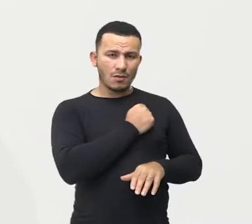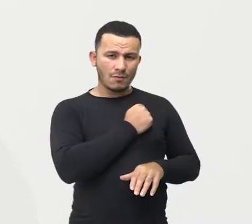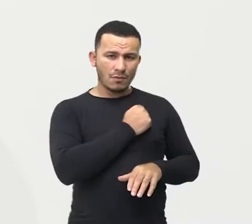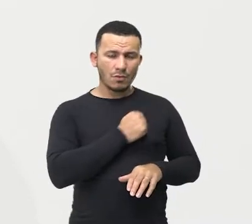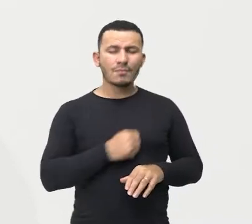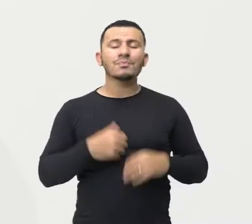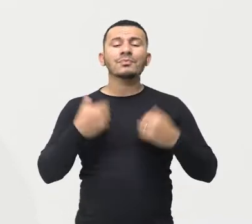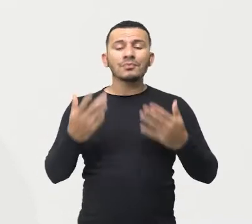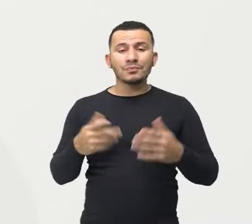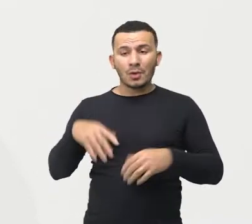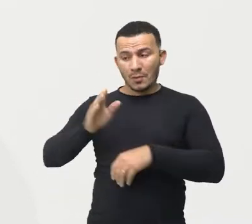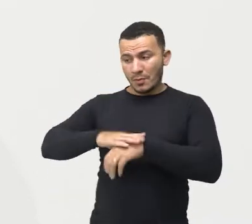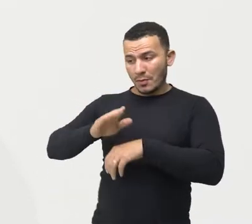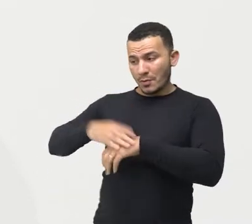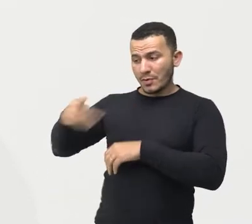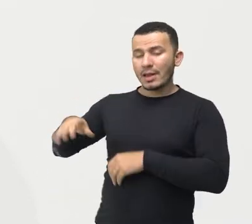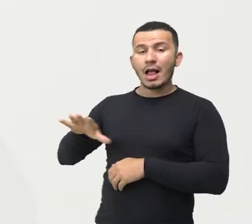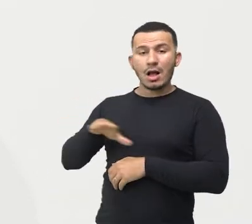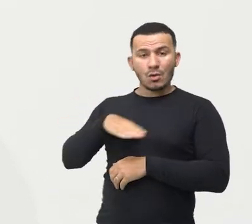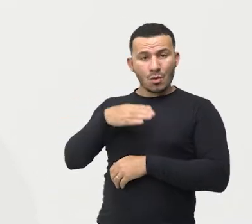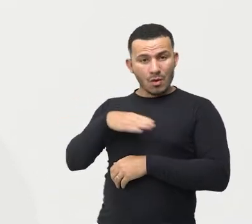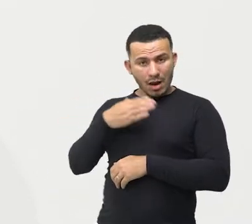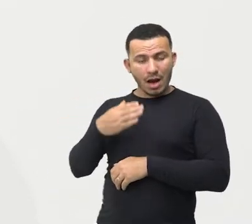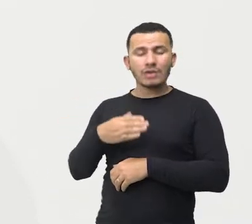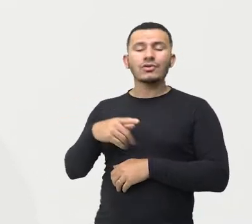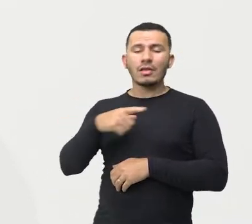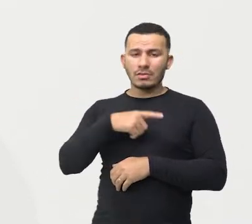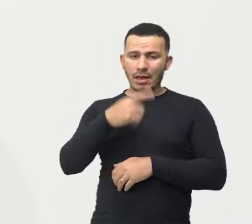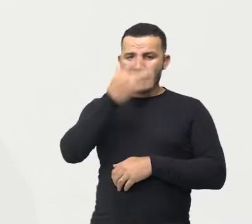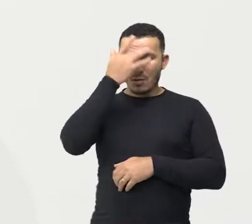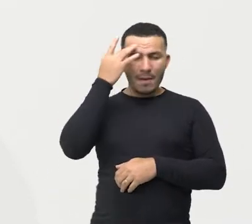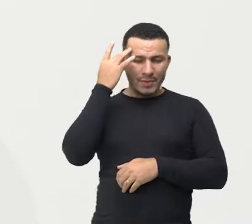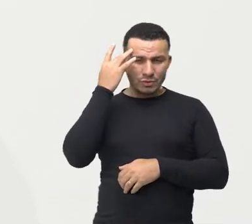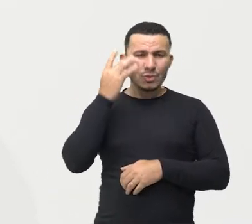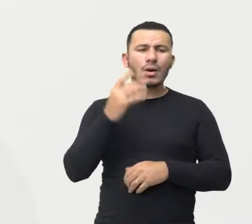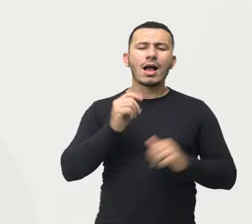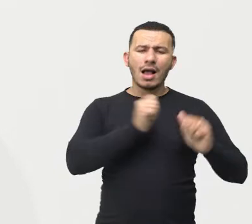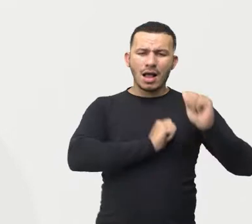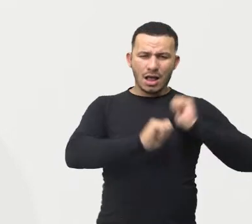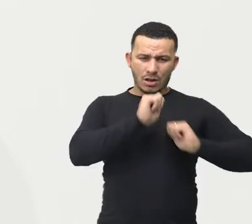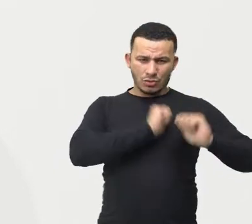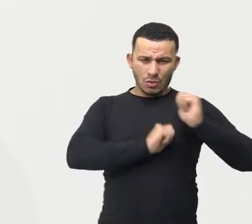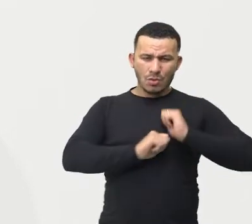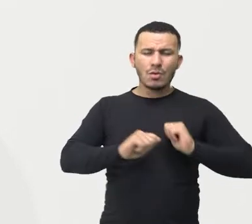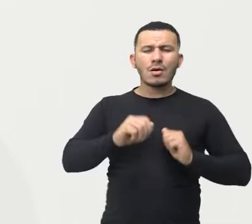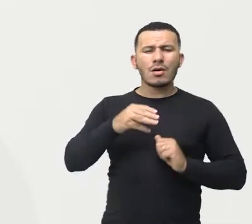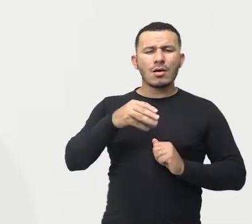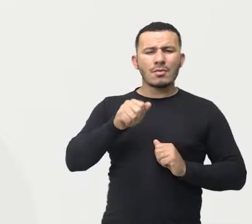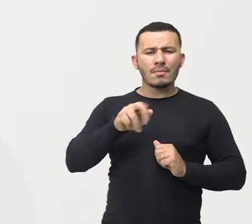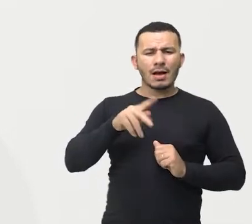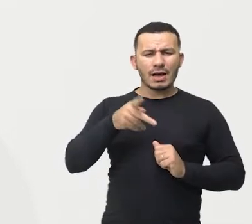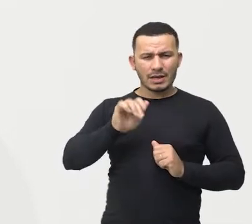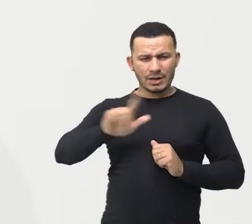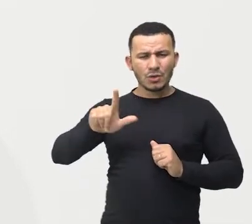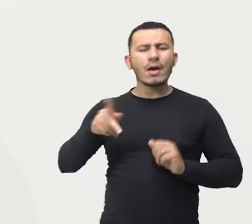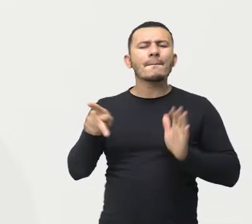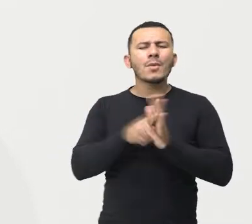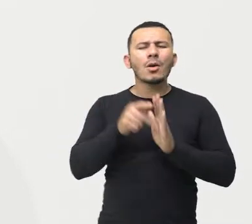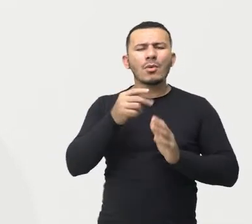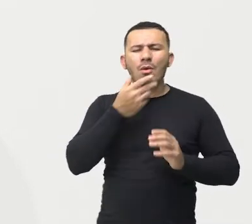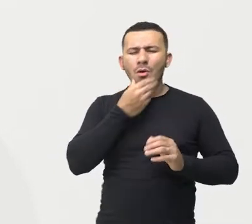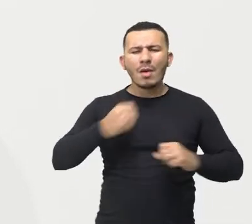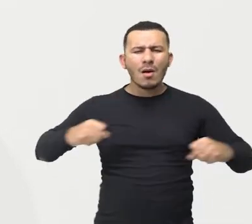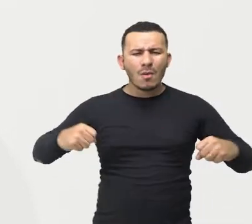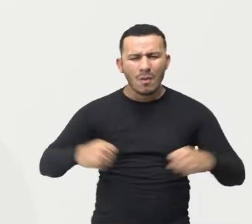de Bride Walker foi elogiado por um de seus ídolos, o ator Mark Ruffalo, que interpreta o Hulk em